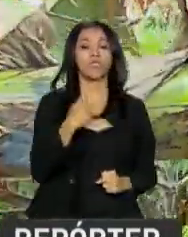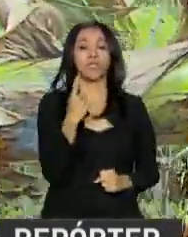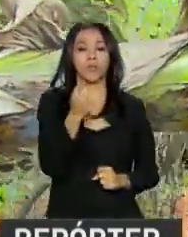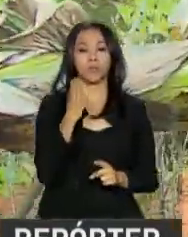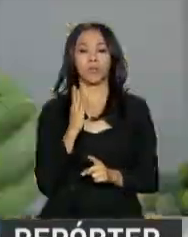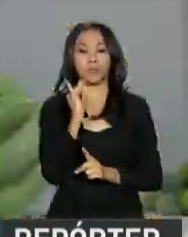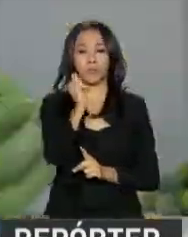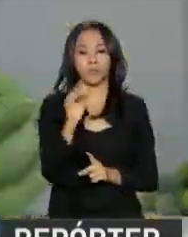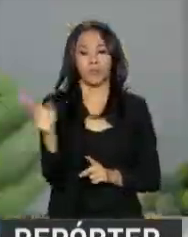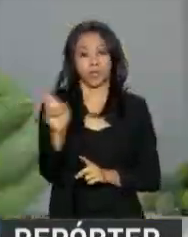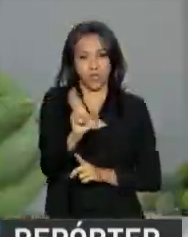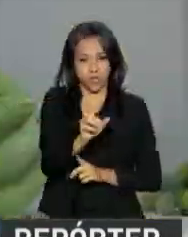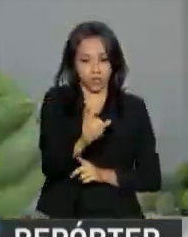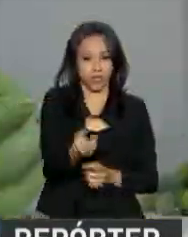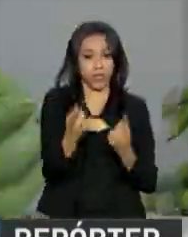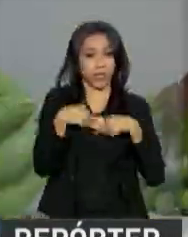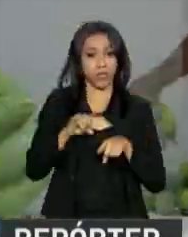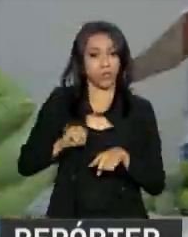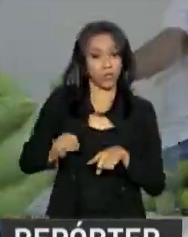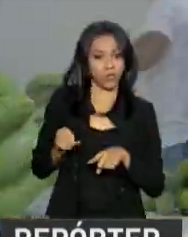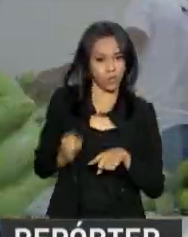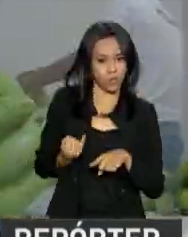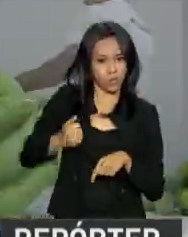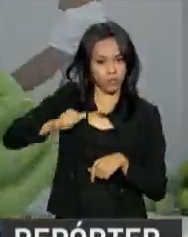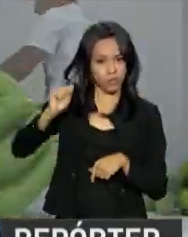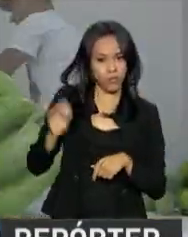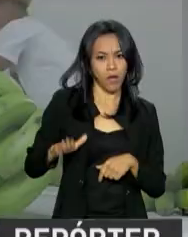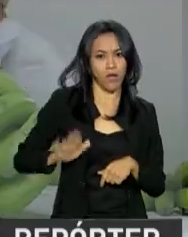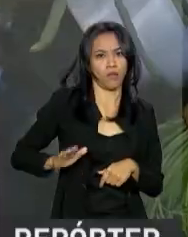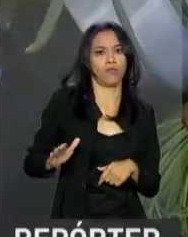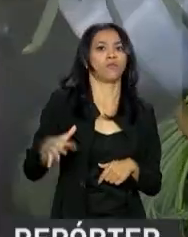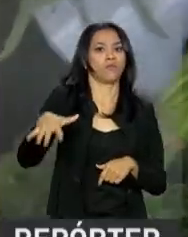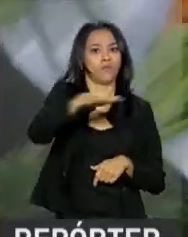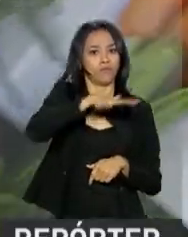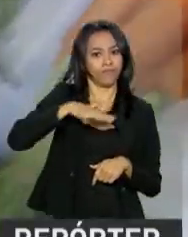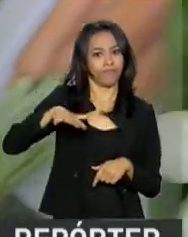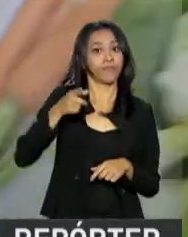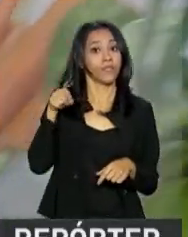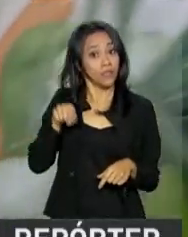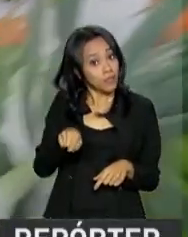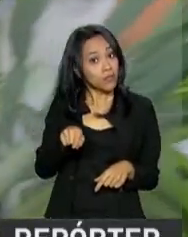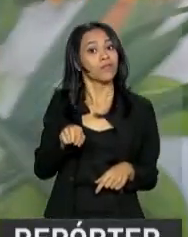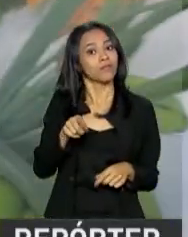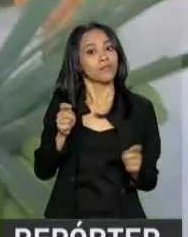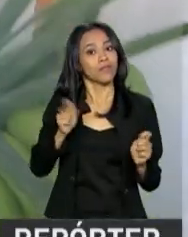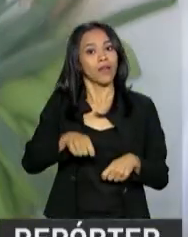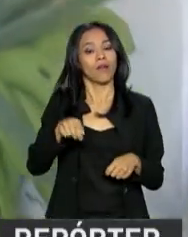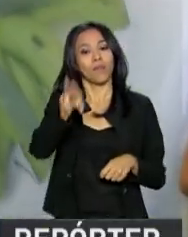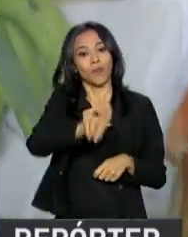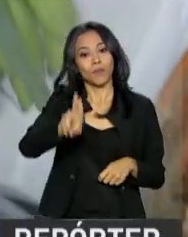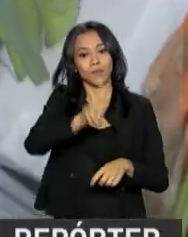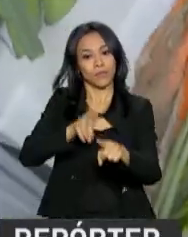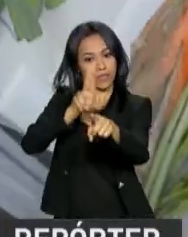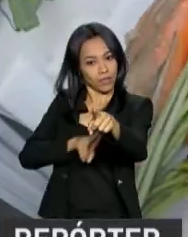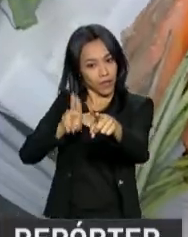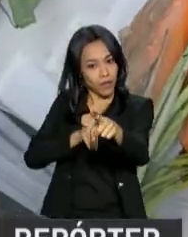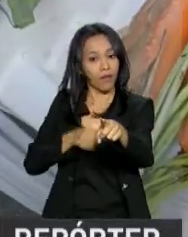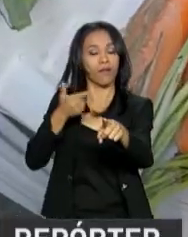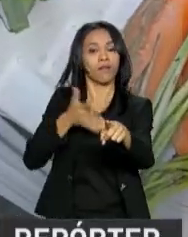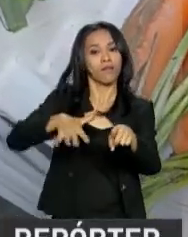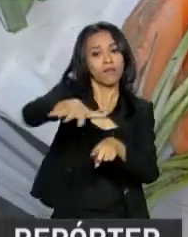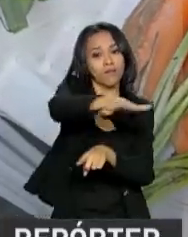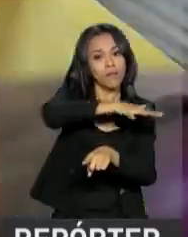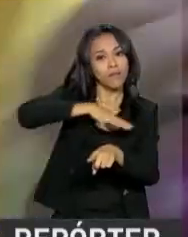de reais os juros mais baixos do mercado a possibilidade de usar os recursos para custeio e